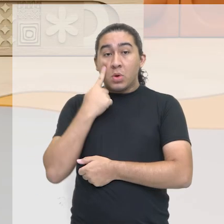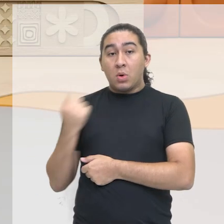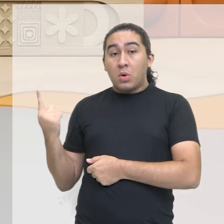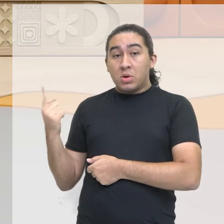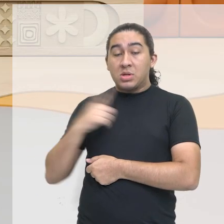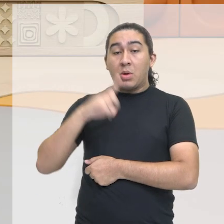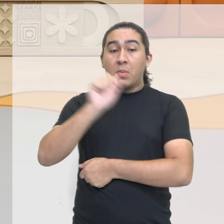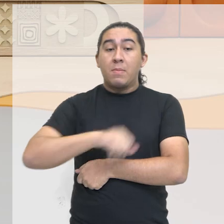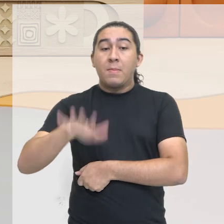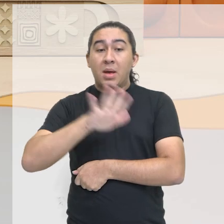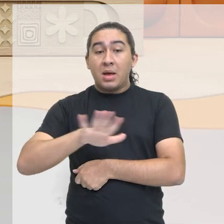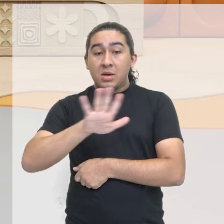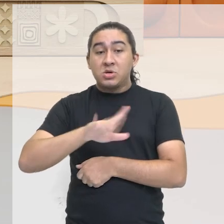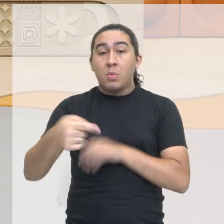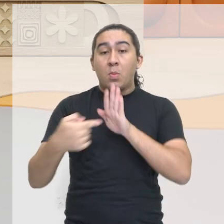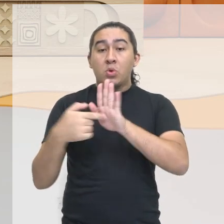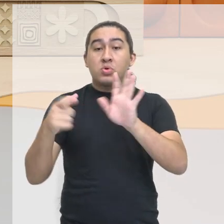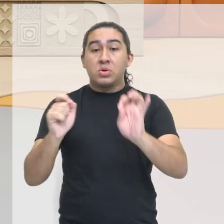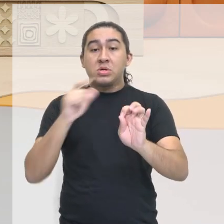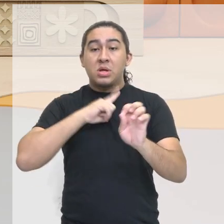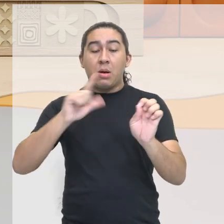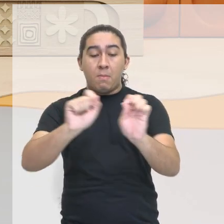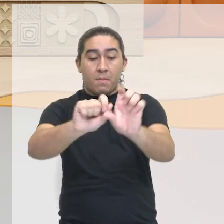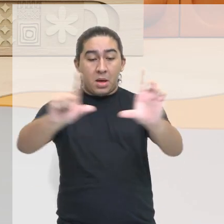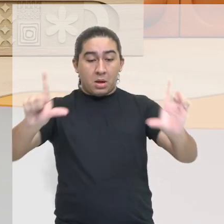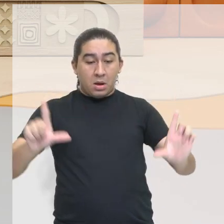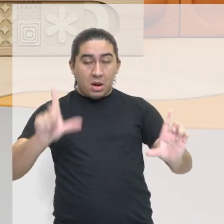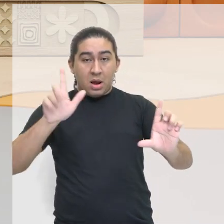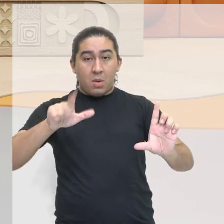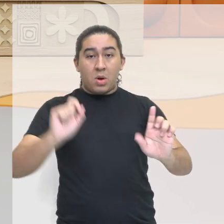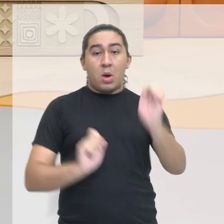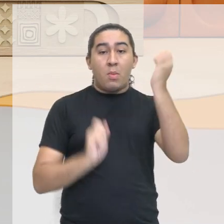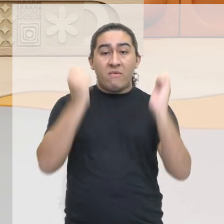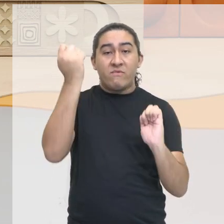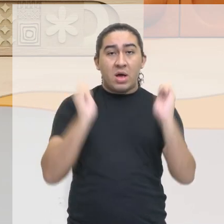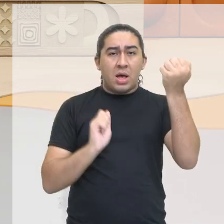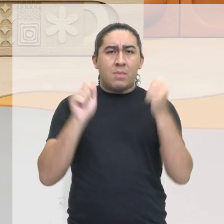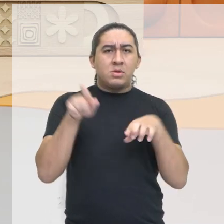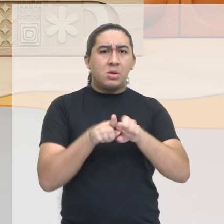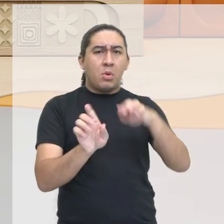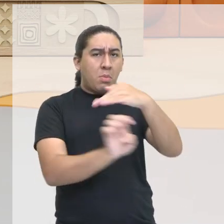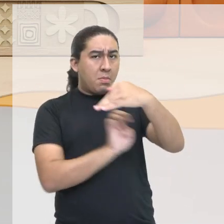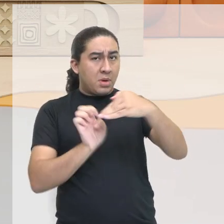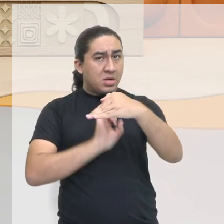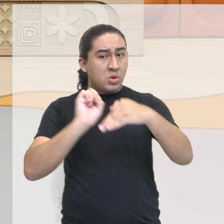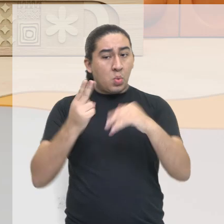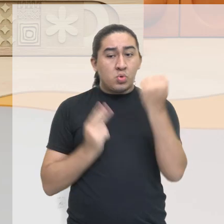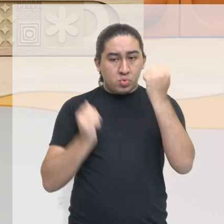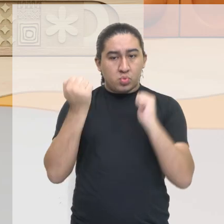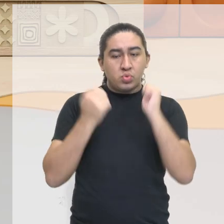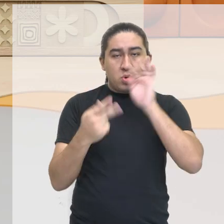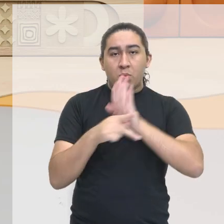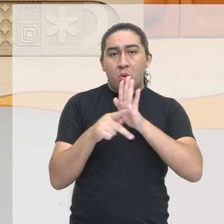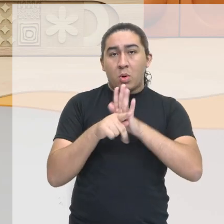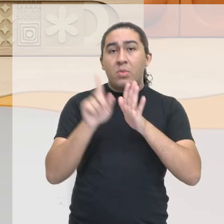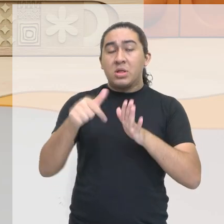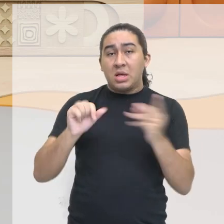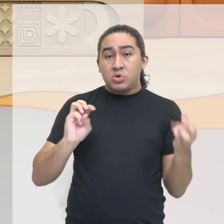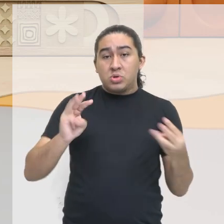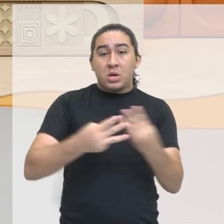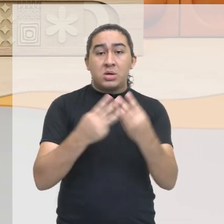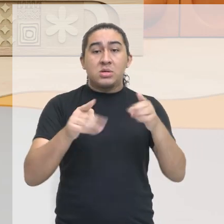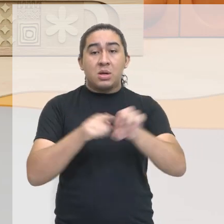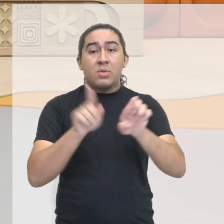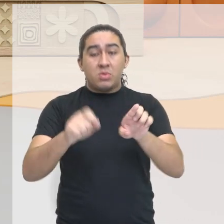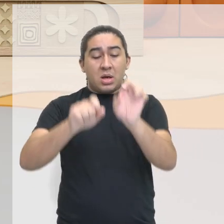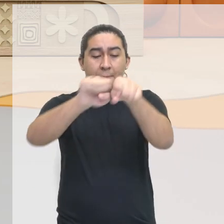uma imagem que mostra a fachada de uma fábrica, né, de uma empresa, de uma indústria judaica e que